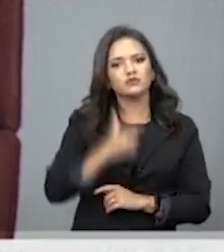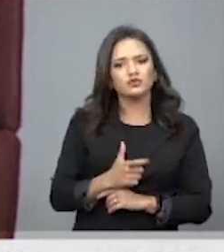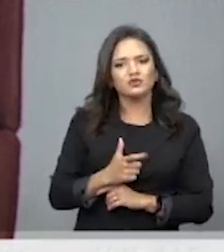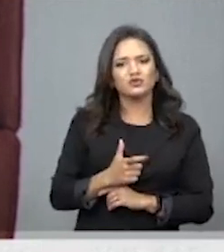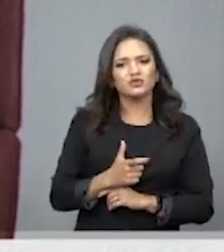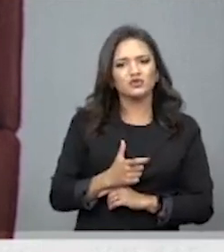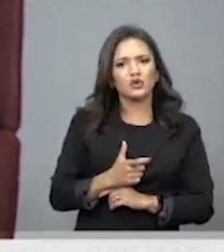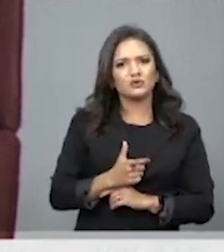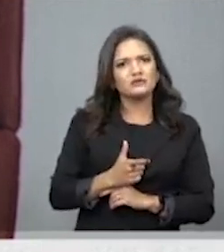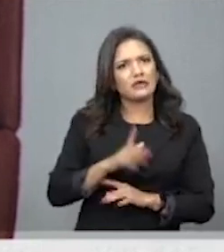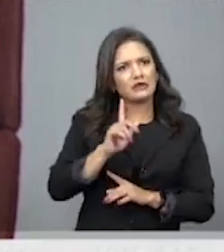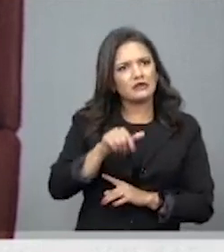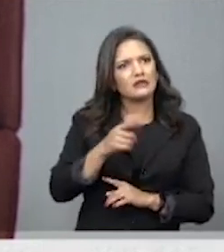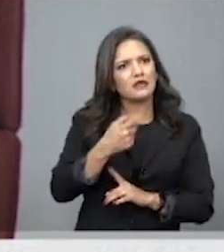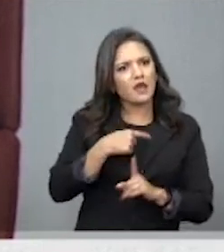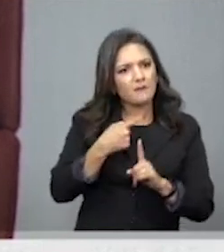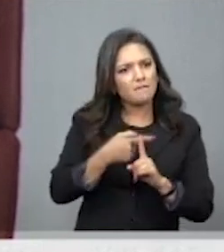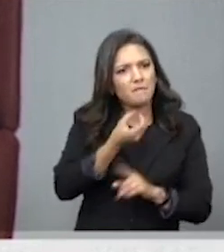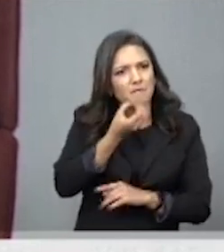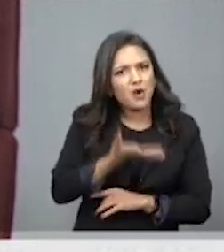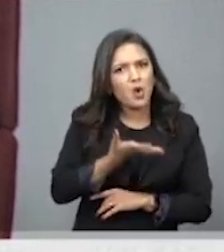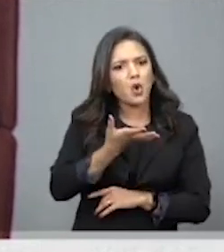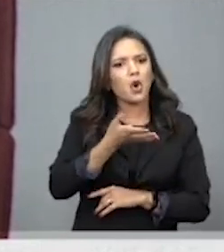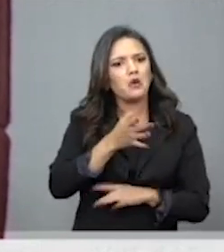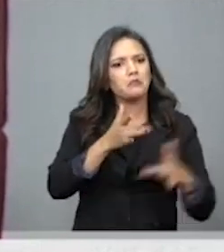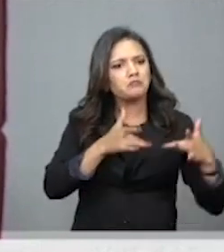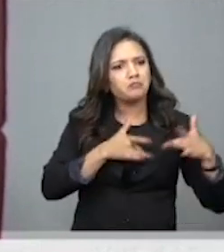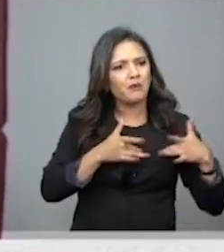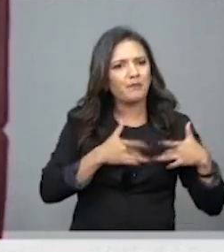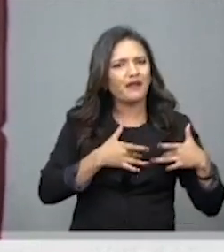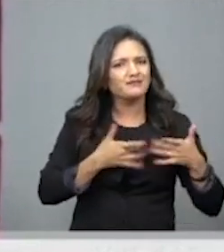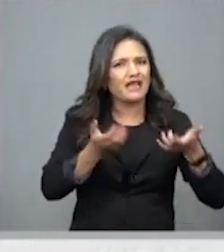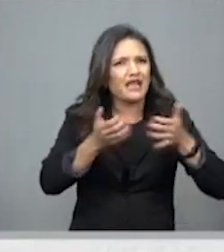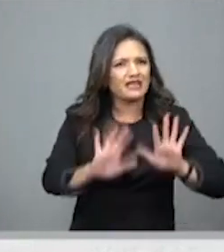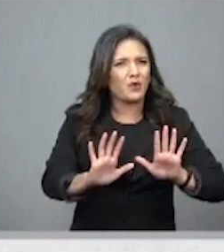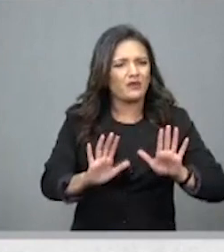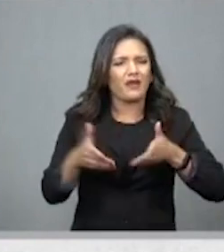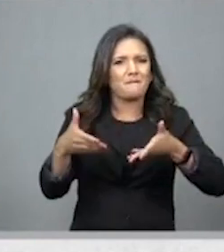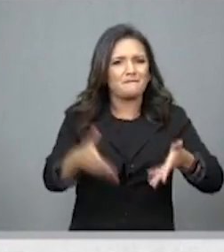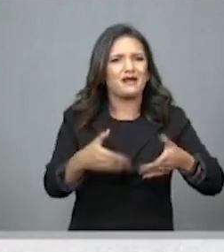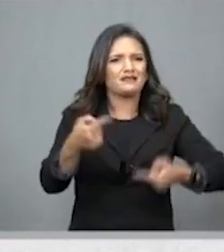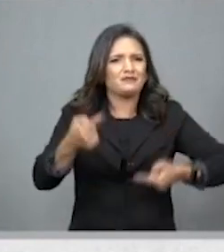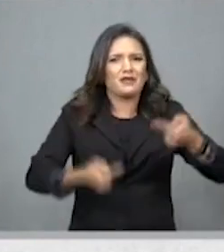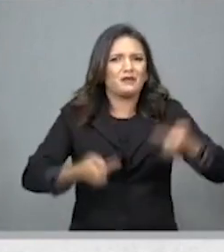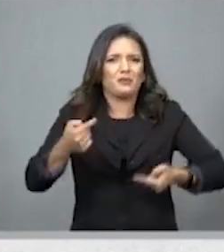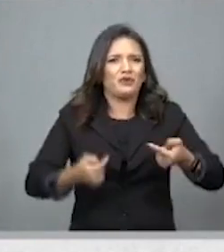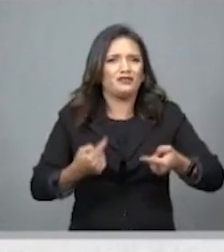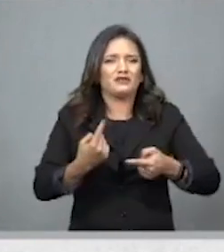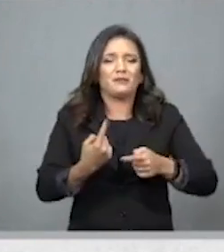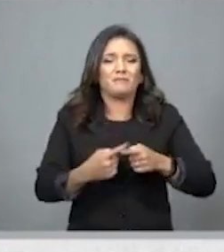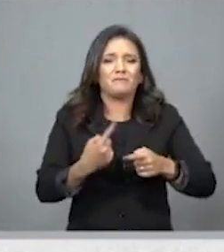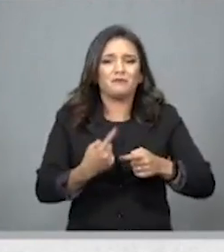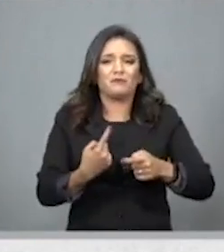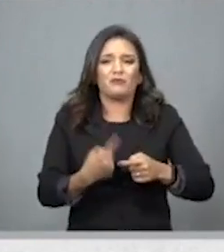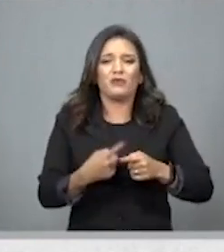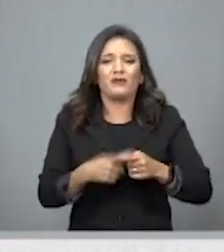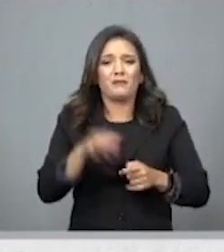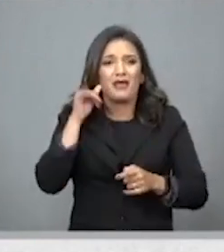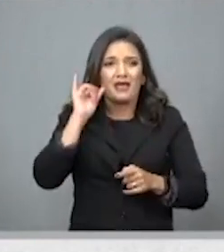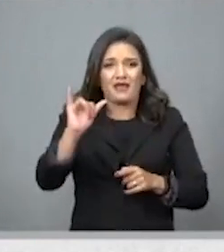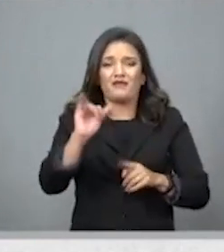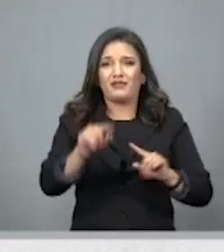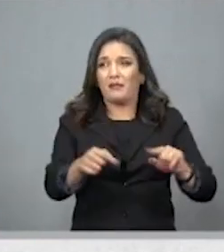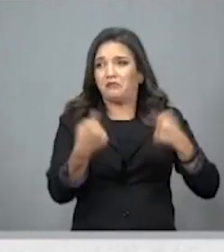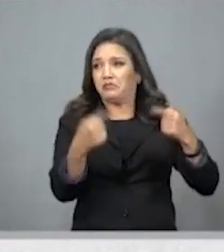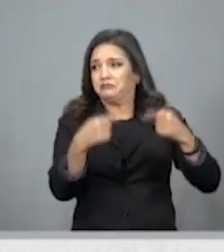afastar da vida pública e do espaço público para escaparem dos discursos de ódio e aí nós vamos ser